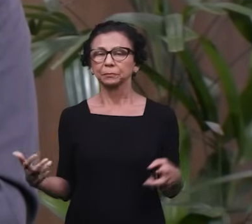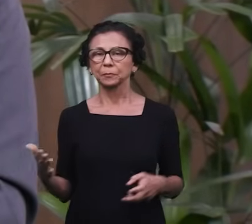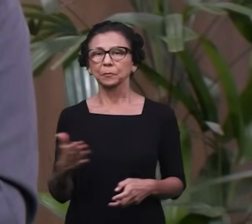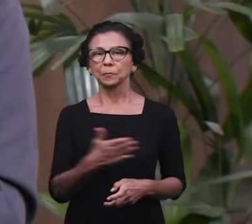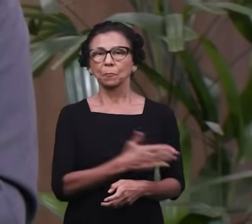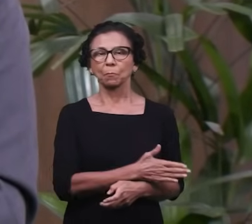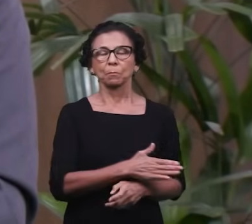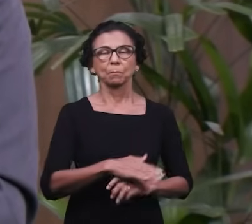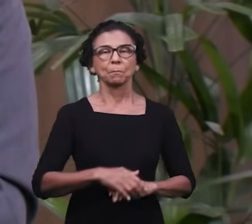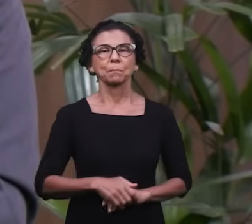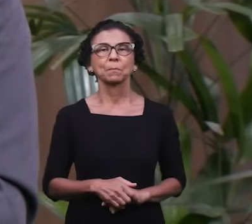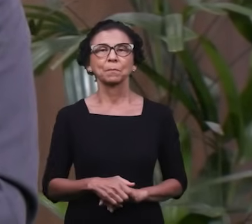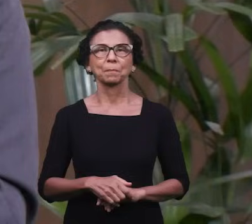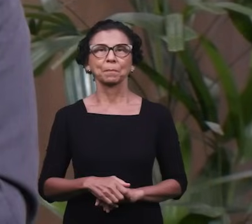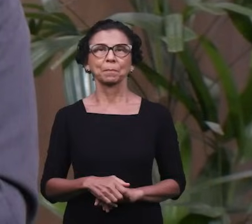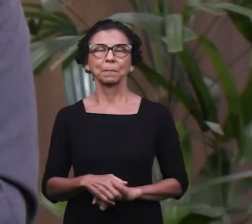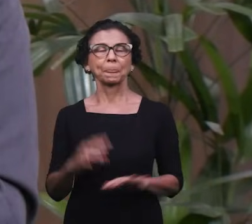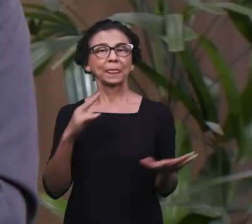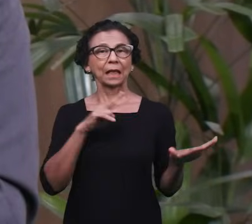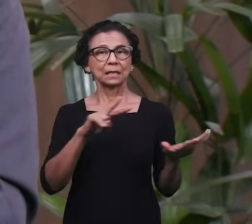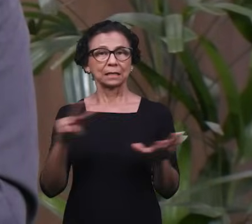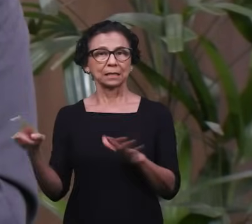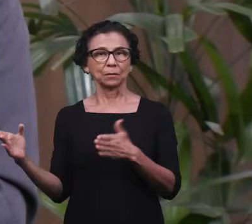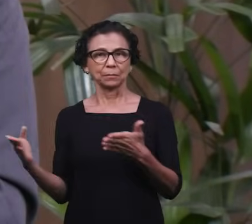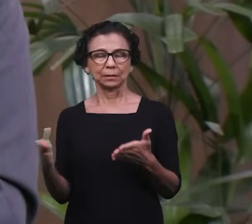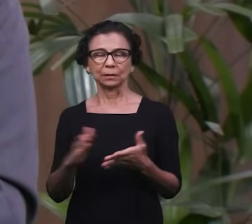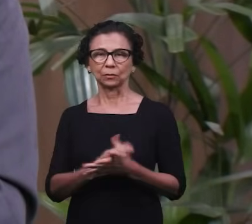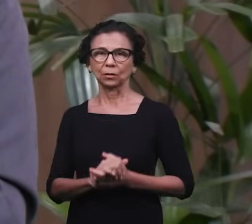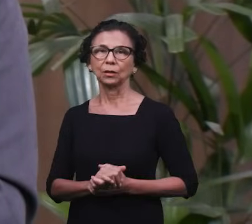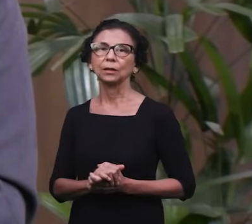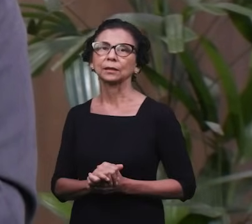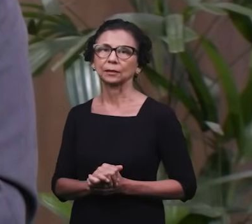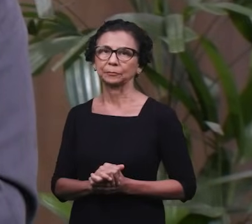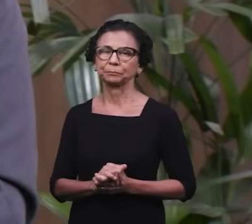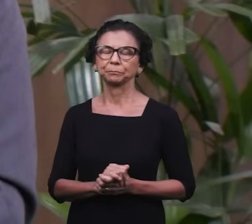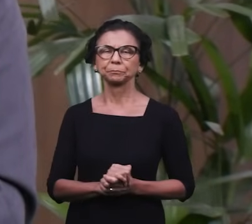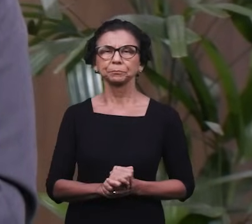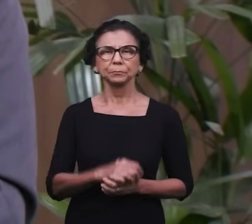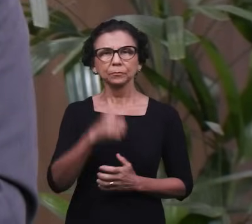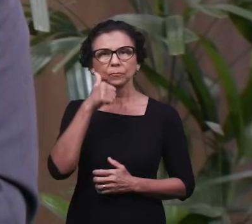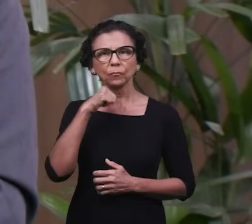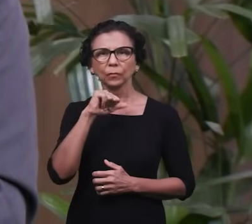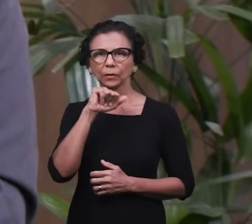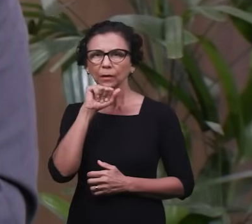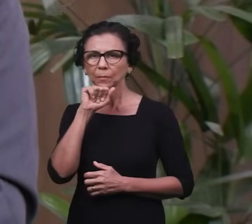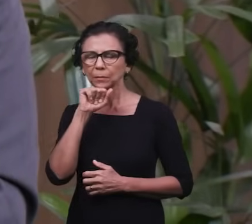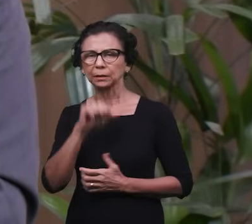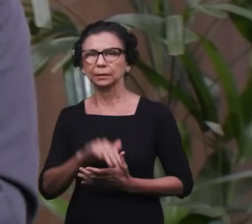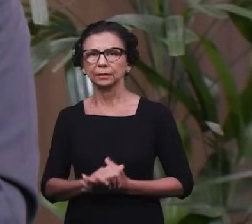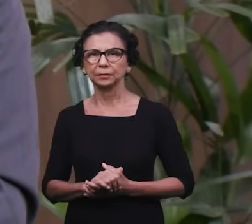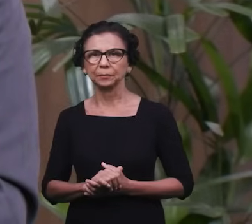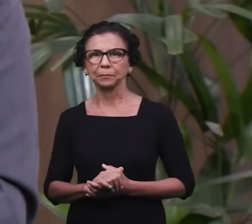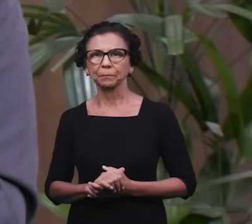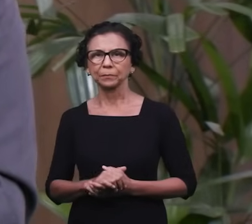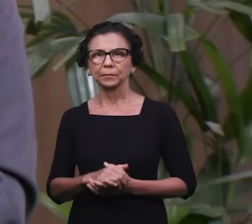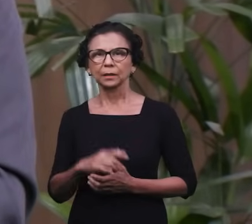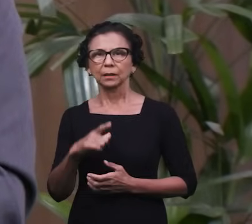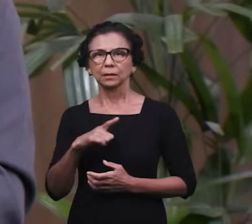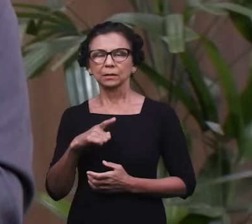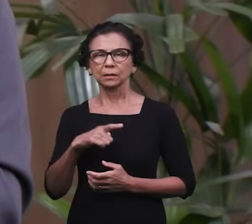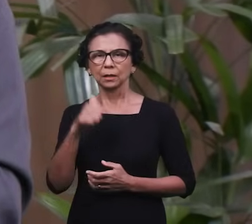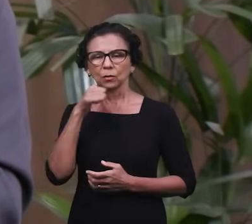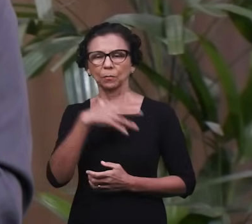na internet, uma mãe gravou a filha autista, ela pulando numa bola,